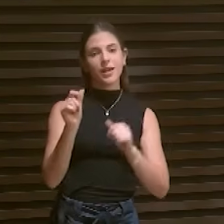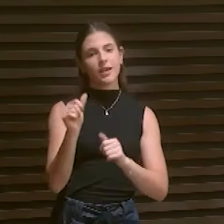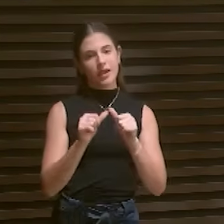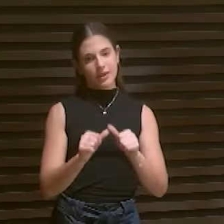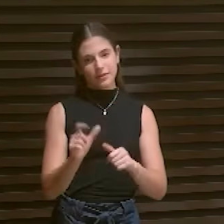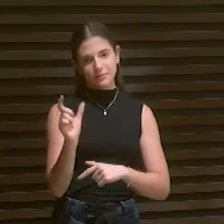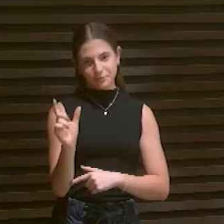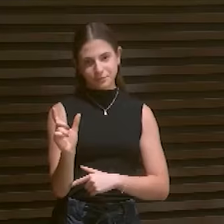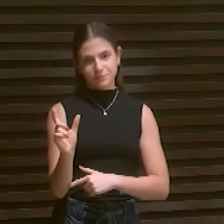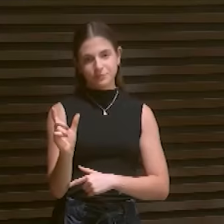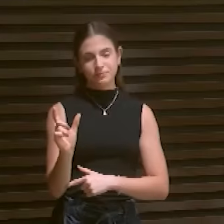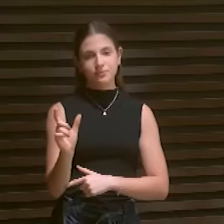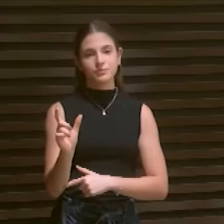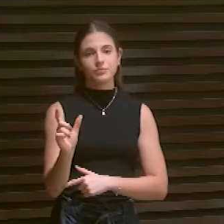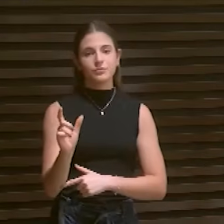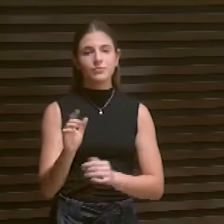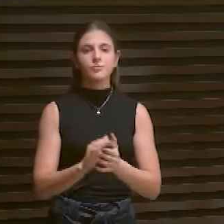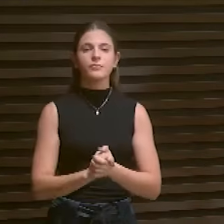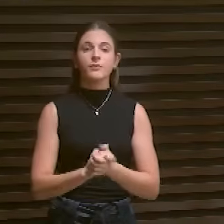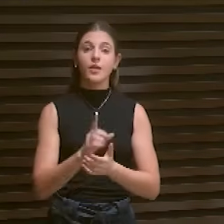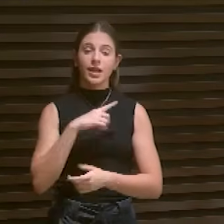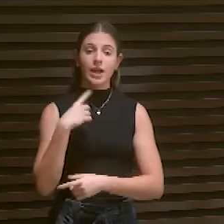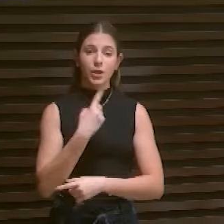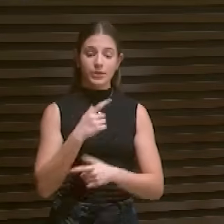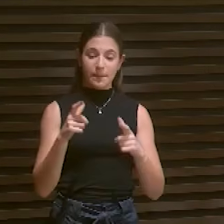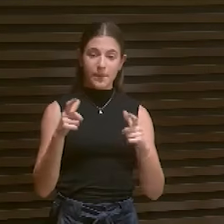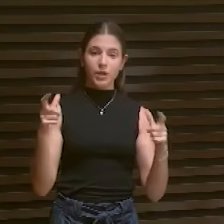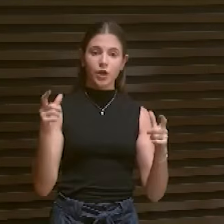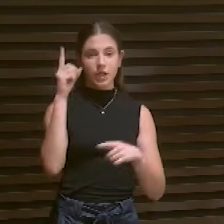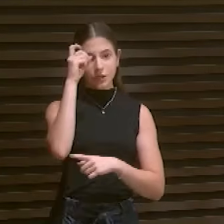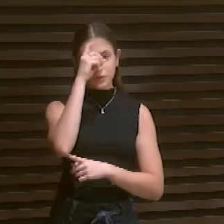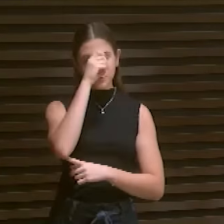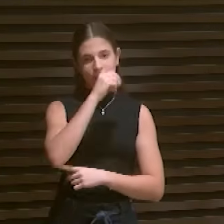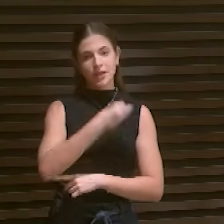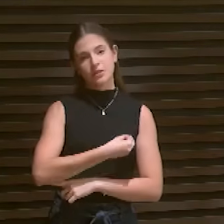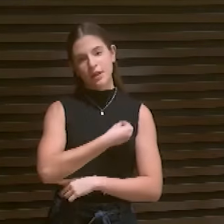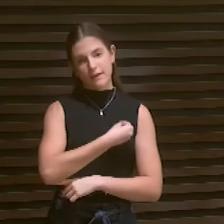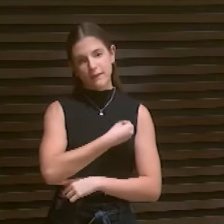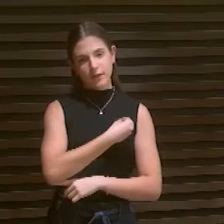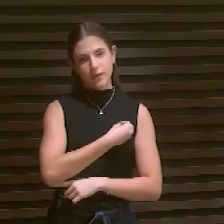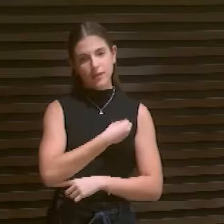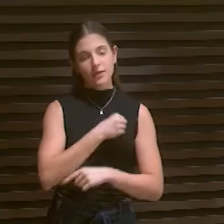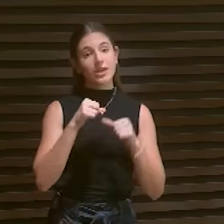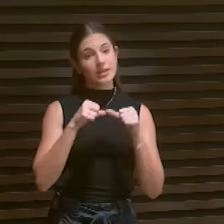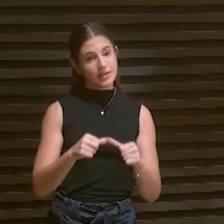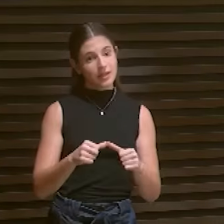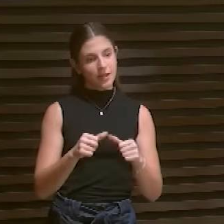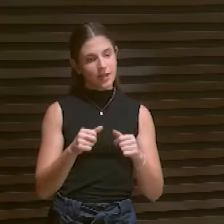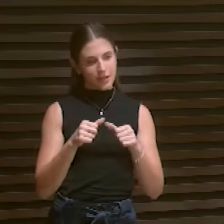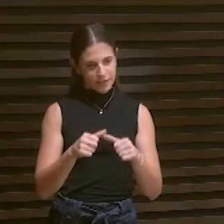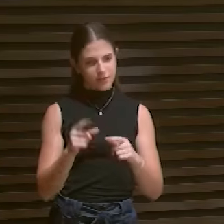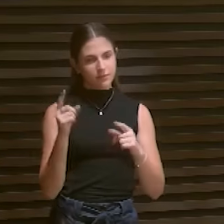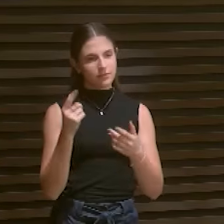palavra. E a nossa maior dificuldade nesta vida está nesta tarefa. E o meu